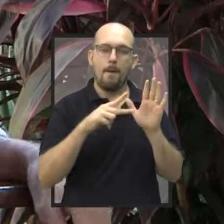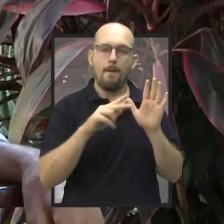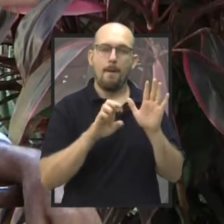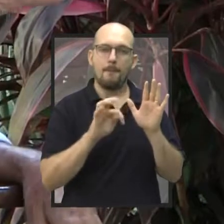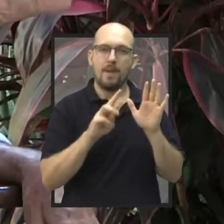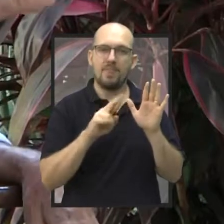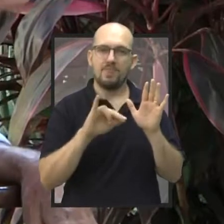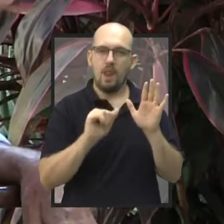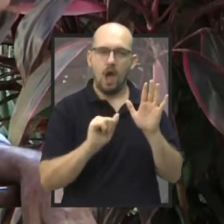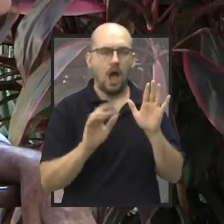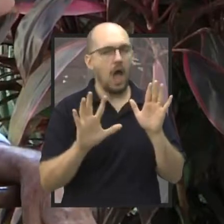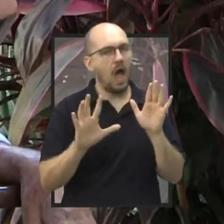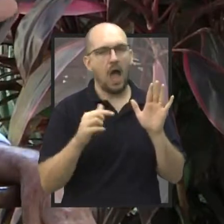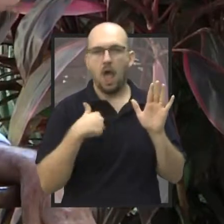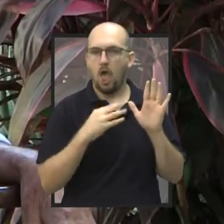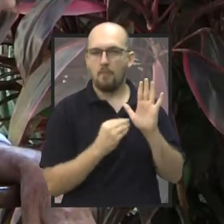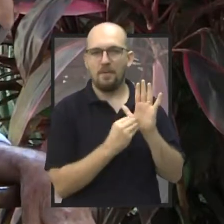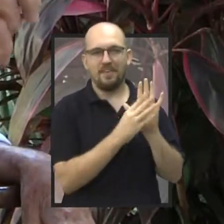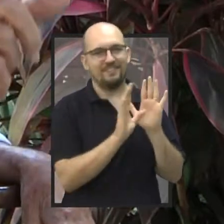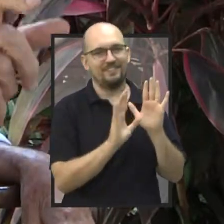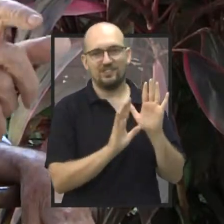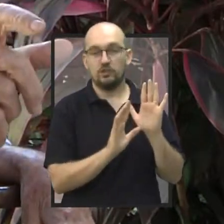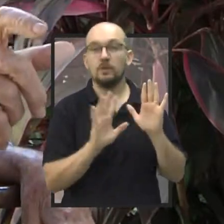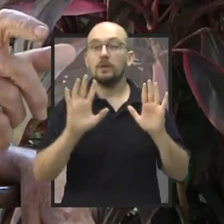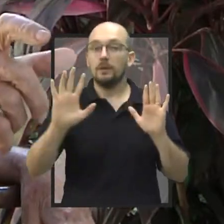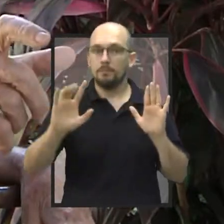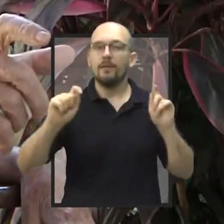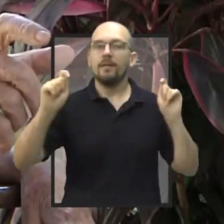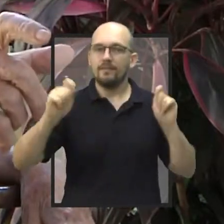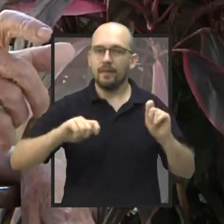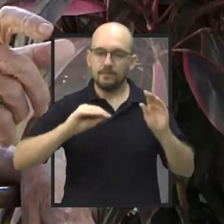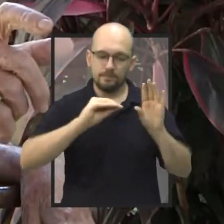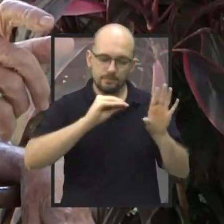pétrea, eu não mexo nele, mas eu posso acrescer.